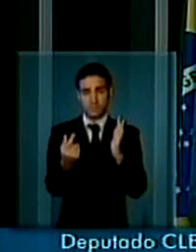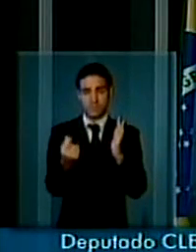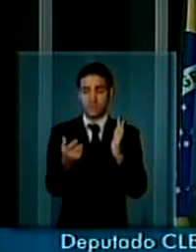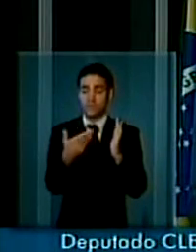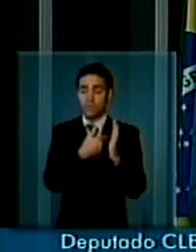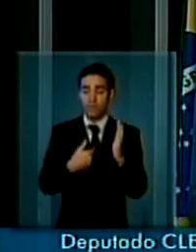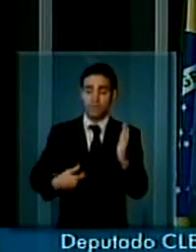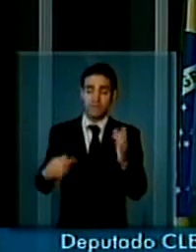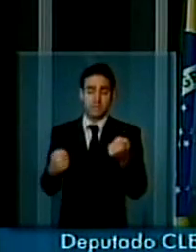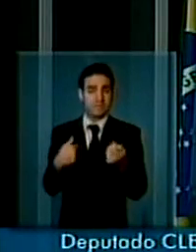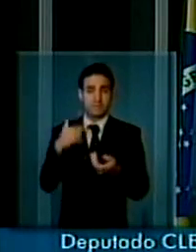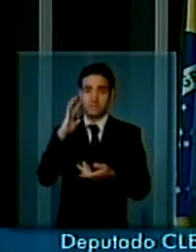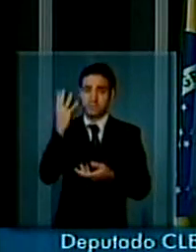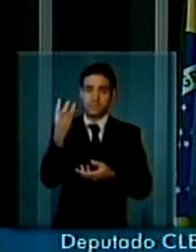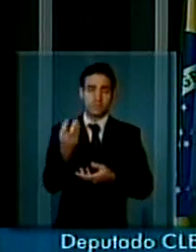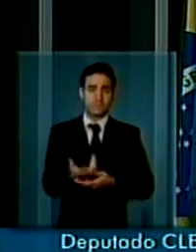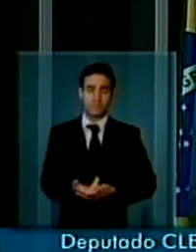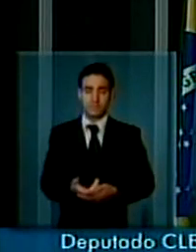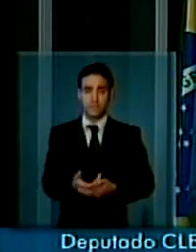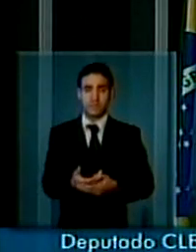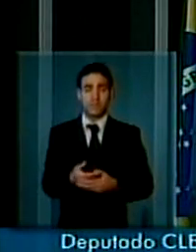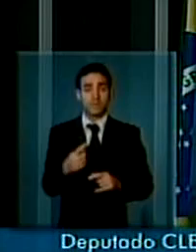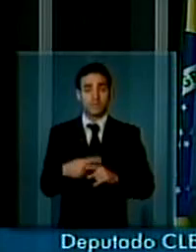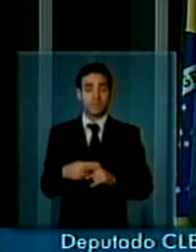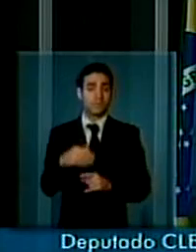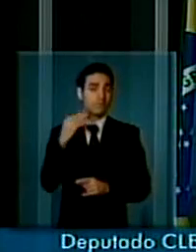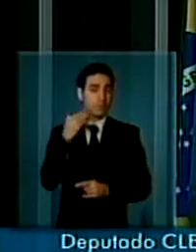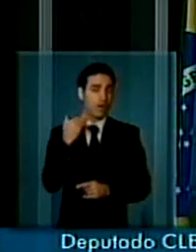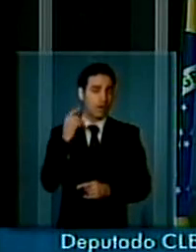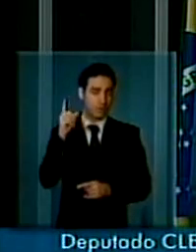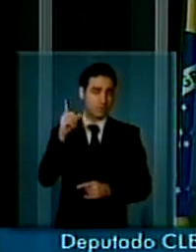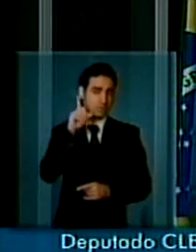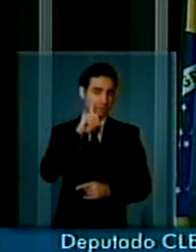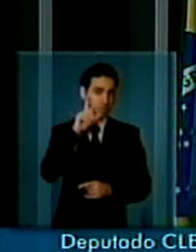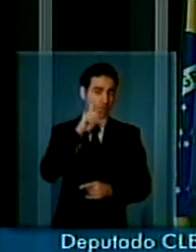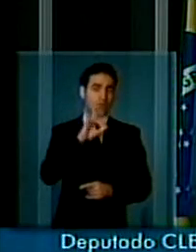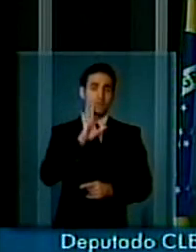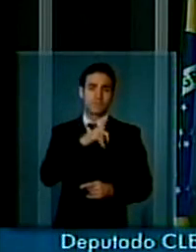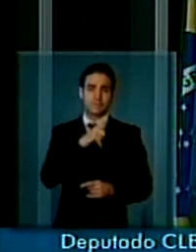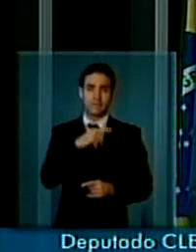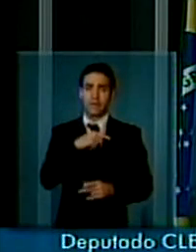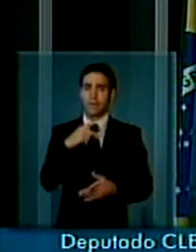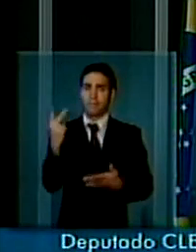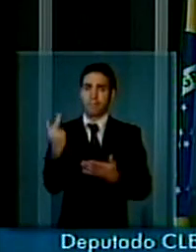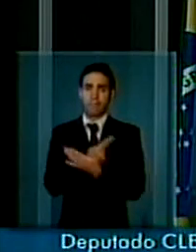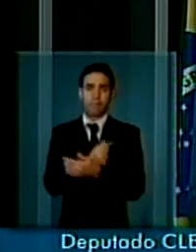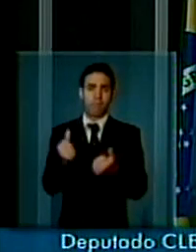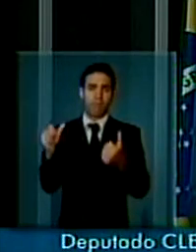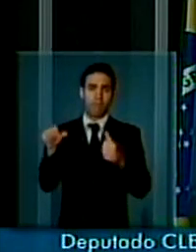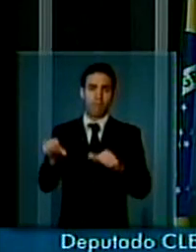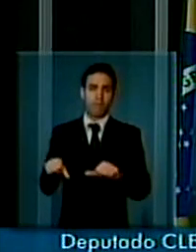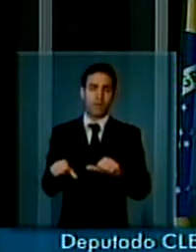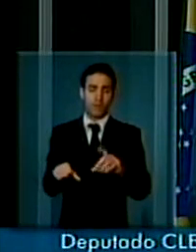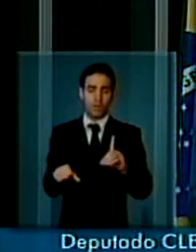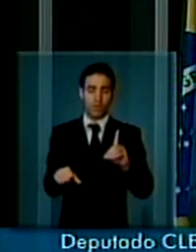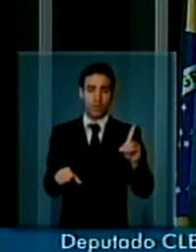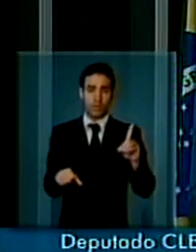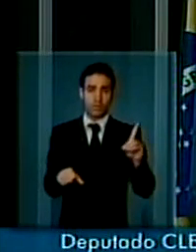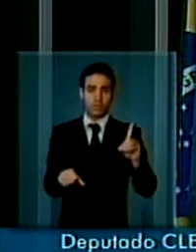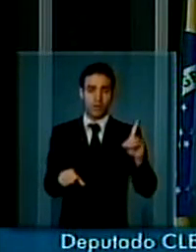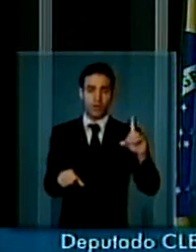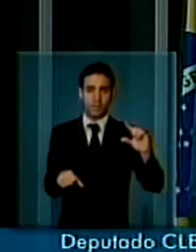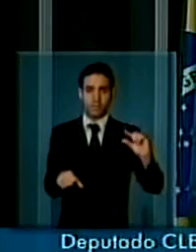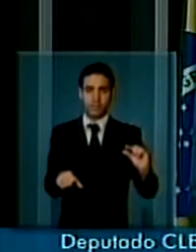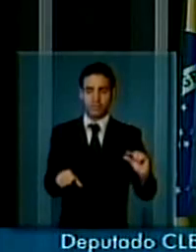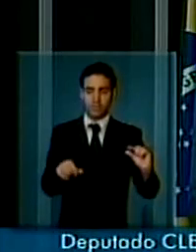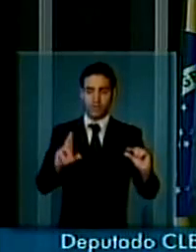isso. No entanto, quando os bancos norte-americanos entraram em colapso e o dólar do Brasil inverteu a